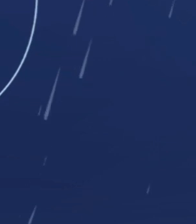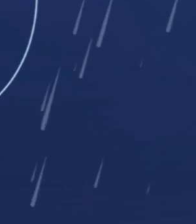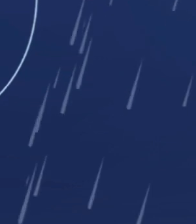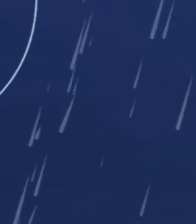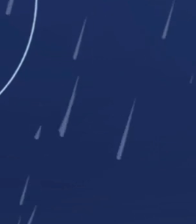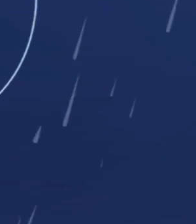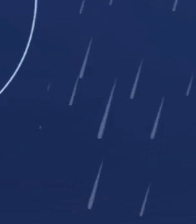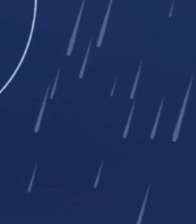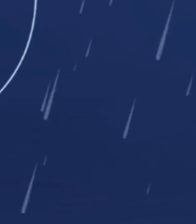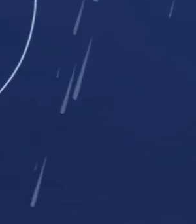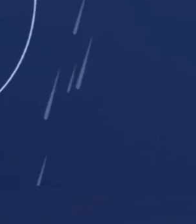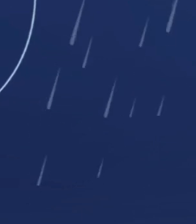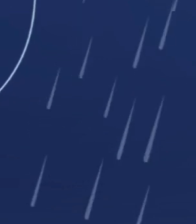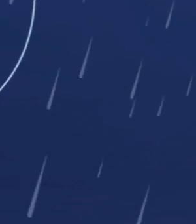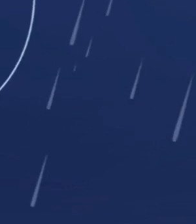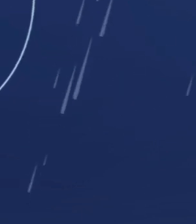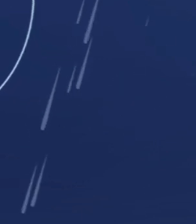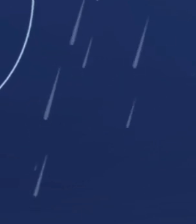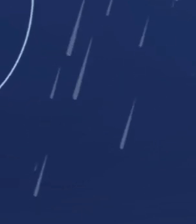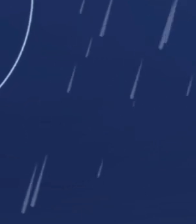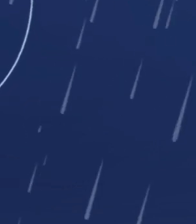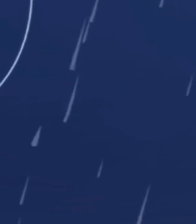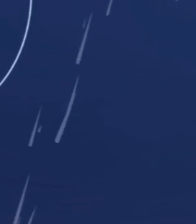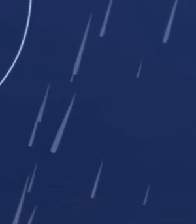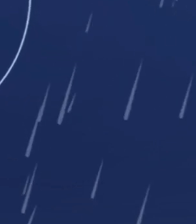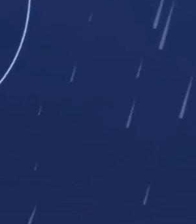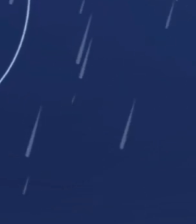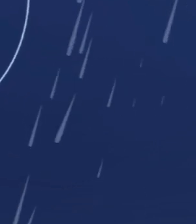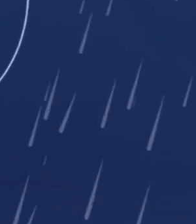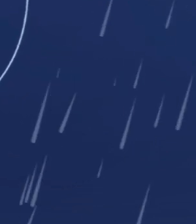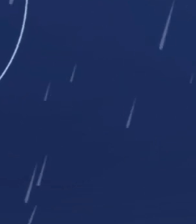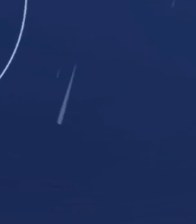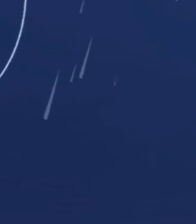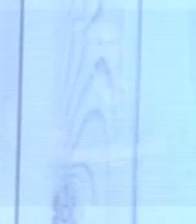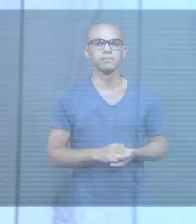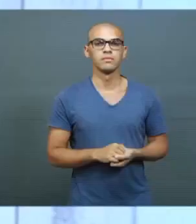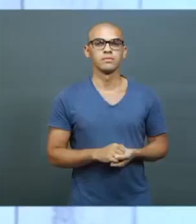de 19 graus e possibilidade de chuva de 80%.